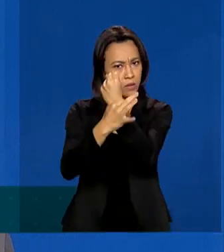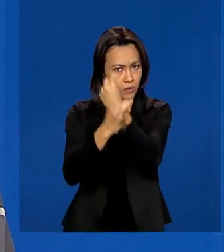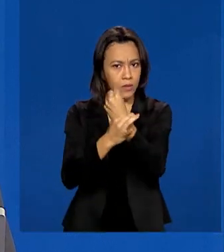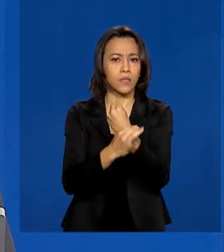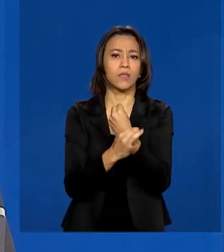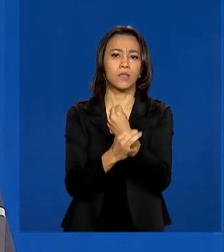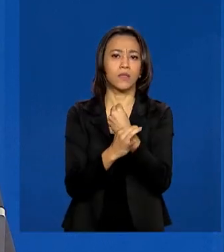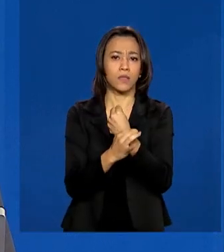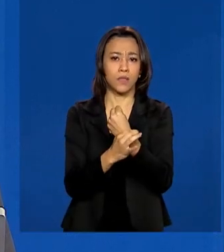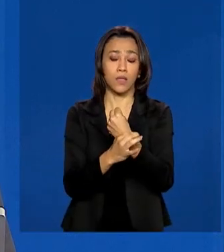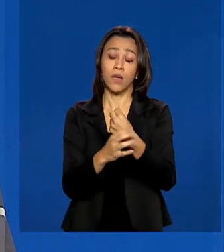retomada e o emprego.